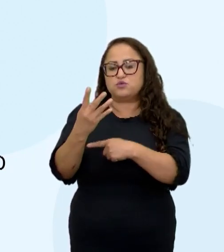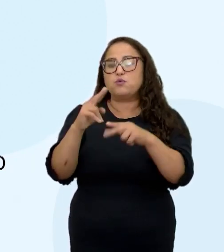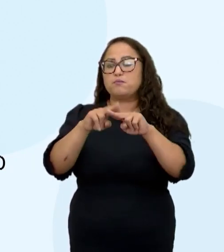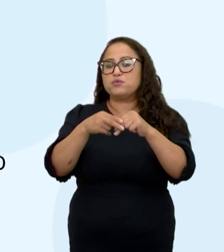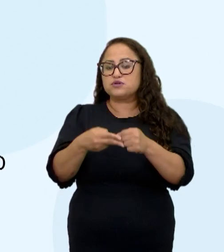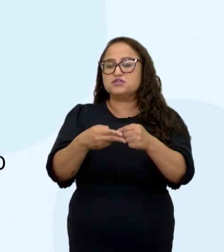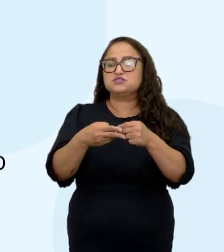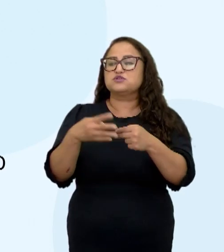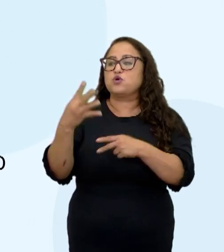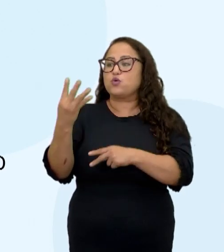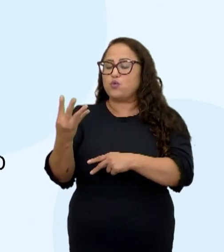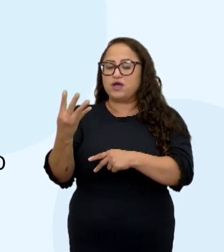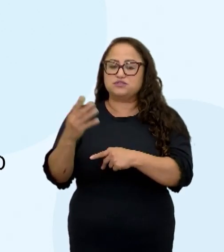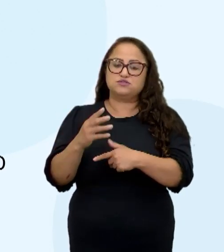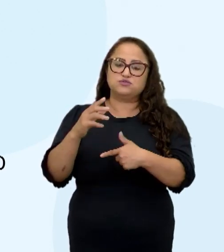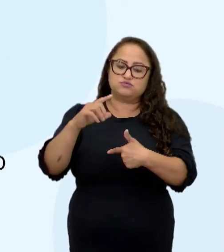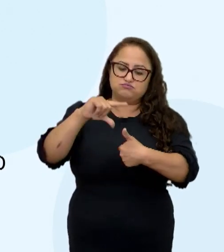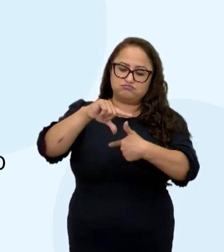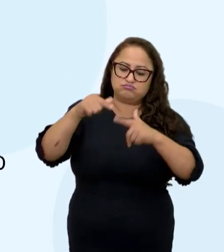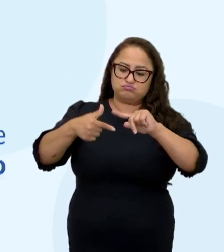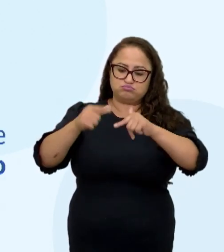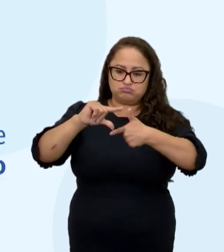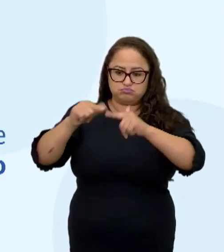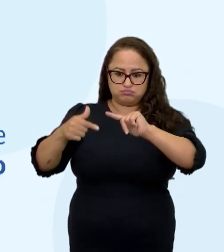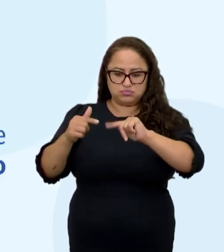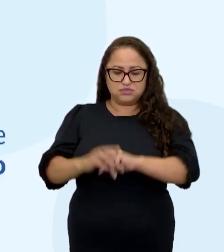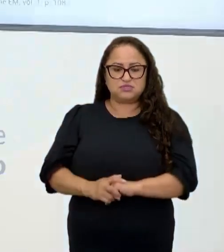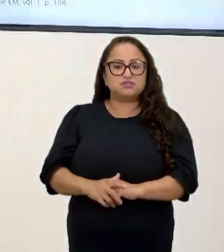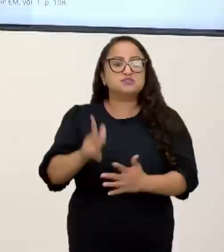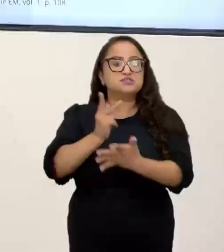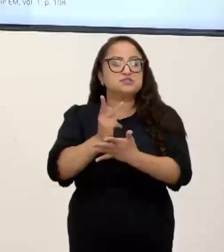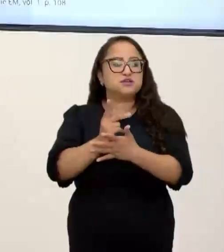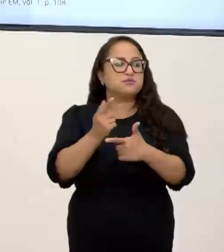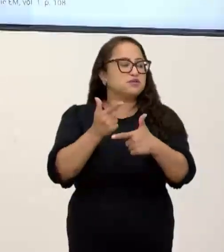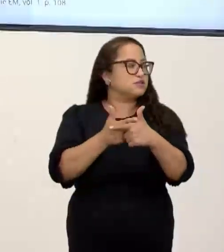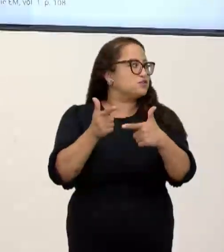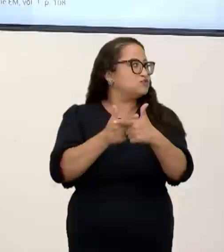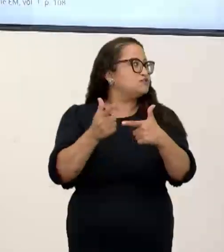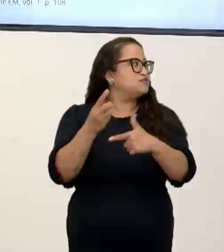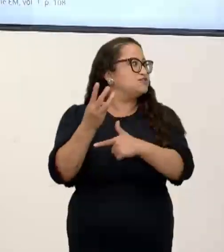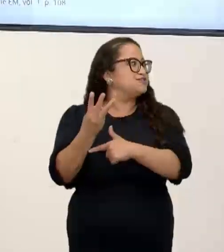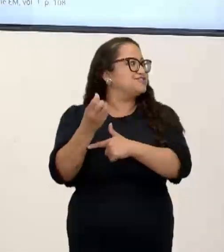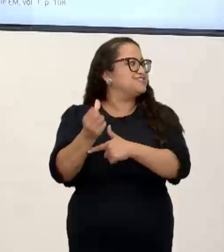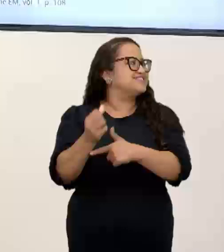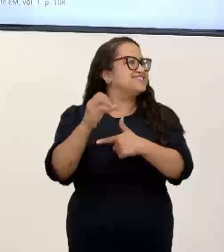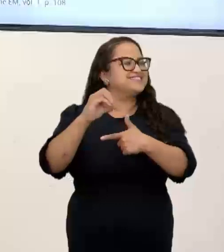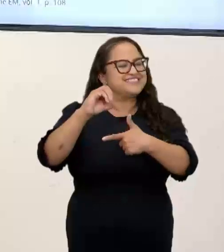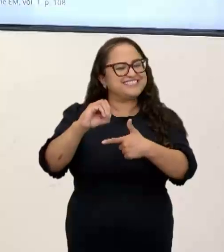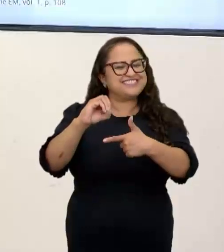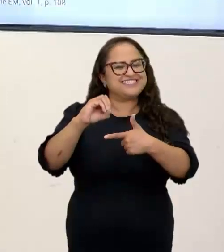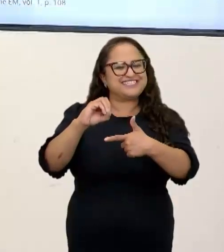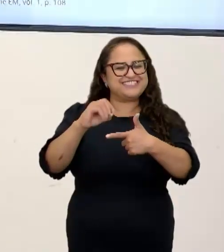deram 4 quadrados. Ah, então quando eu divido 360 pelo ângulo interno,